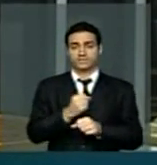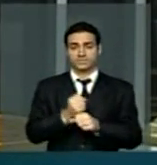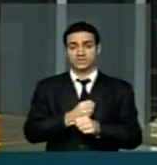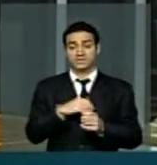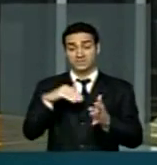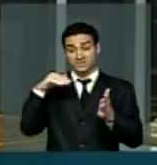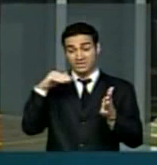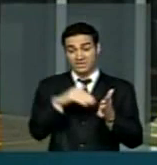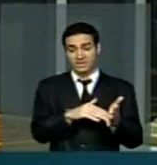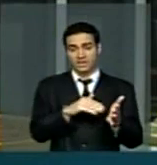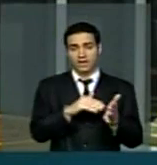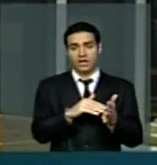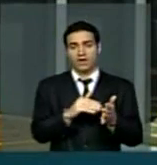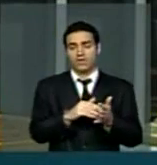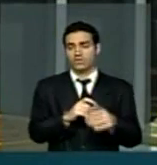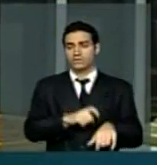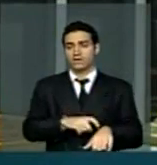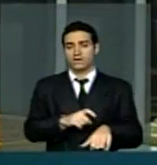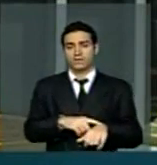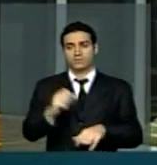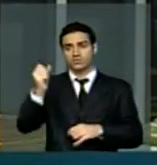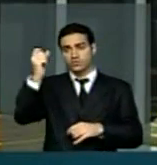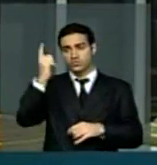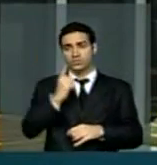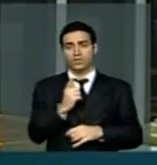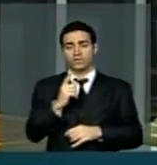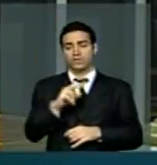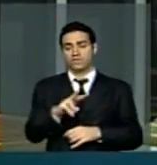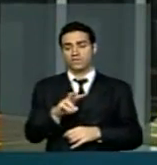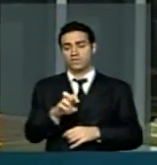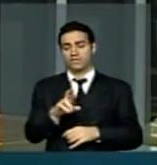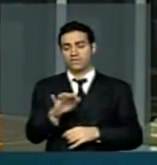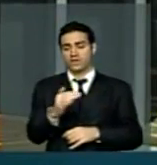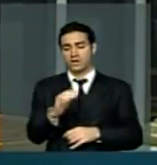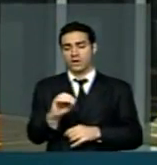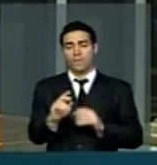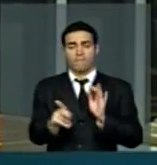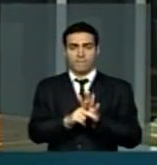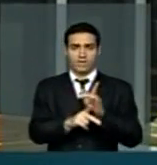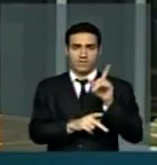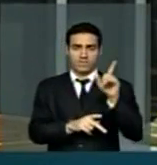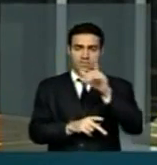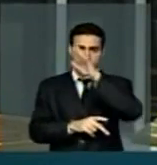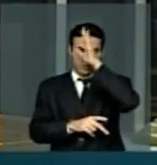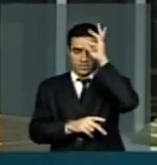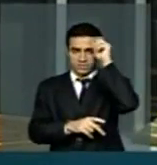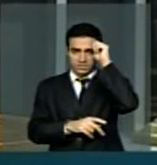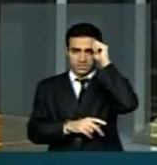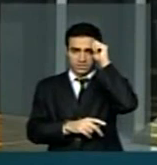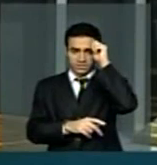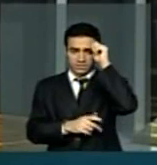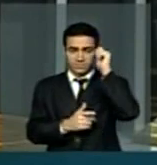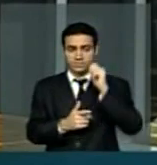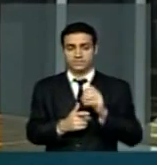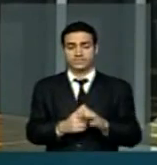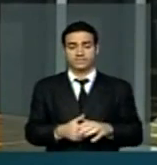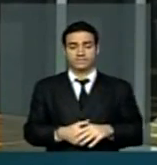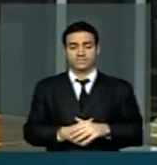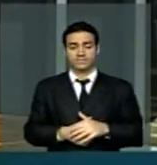do período de sol, que é o chamado verão da Amazônia, de 2012. Veja